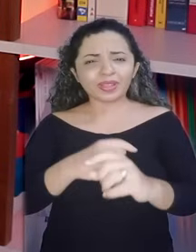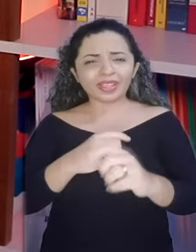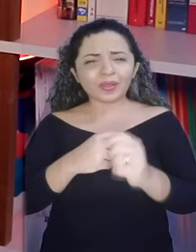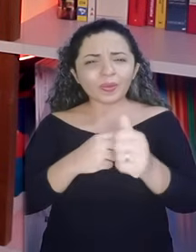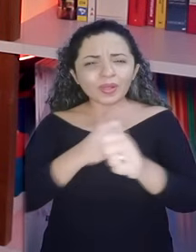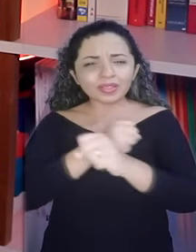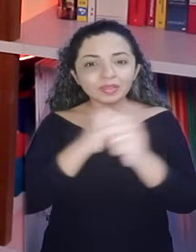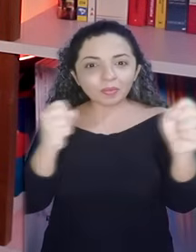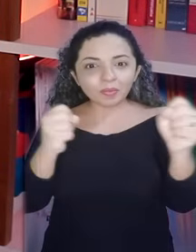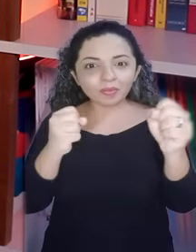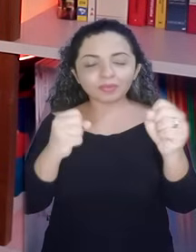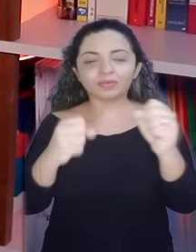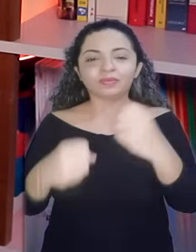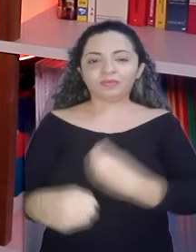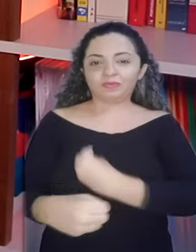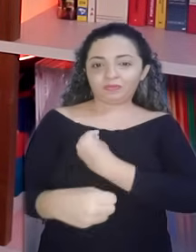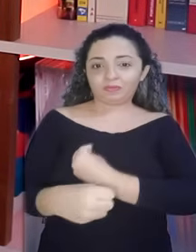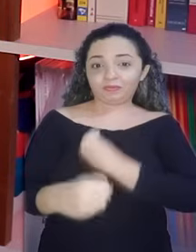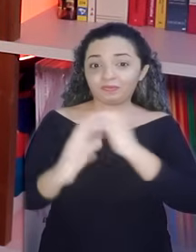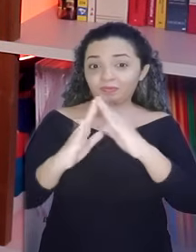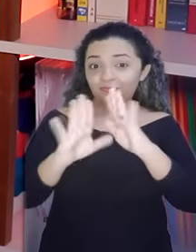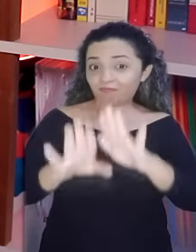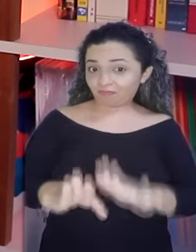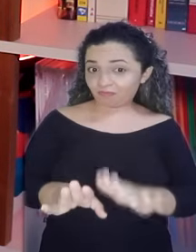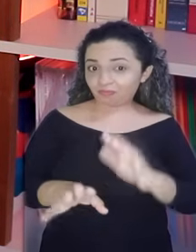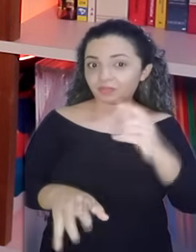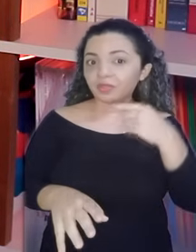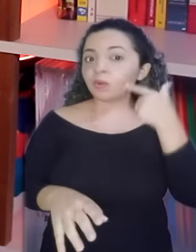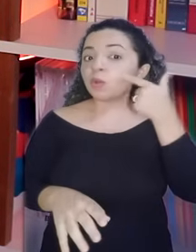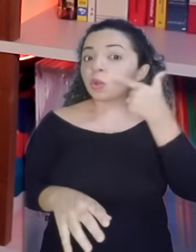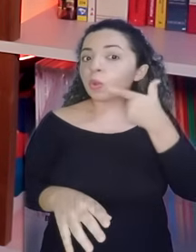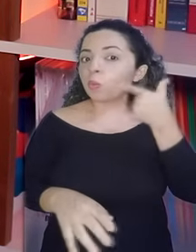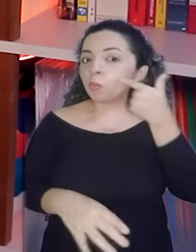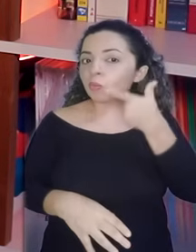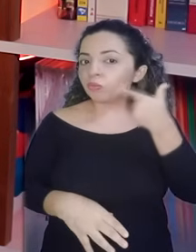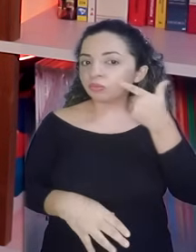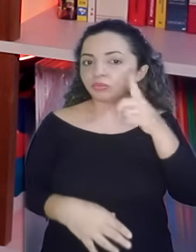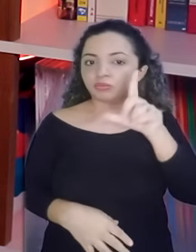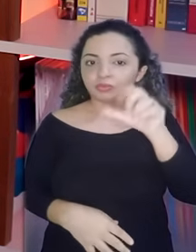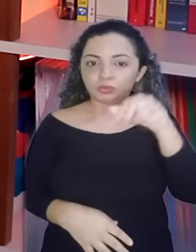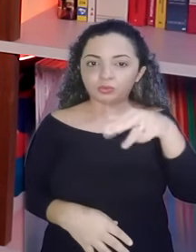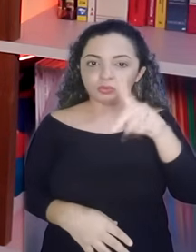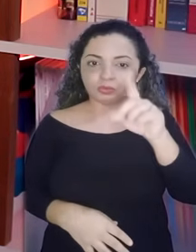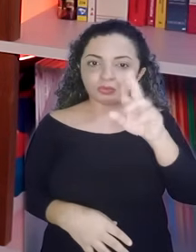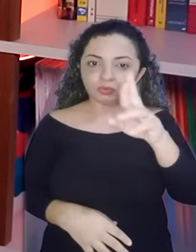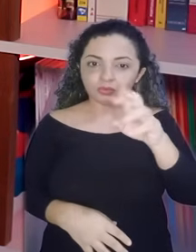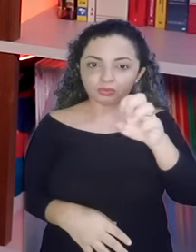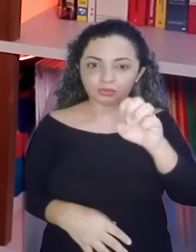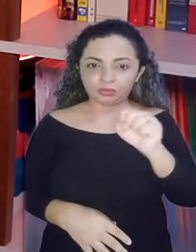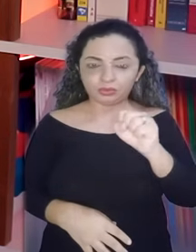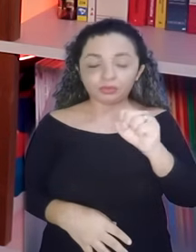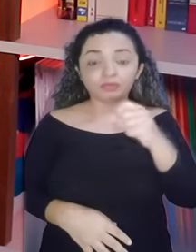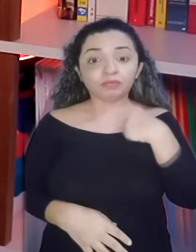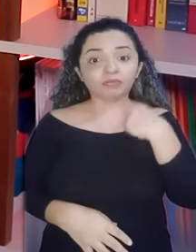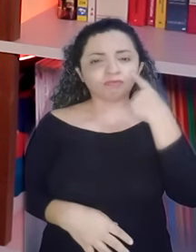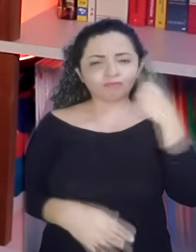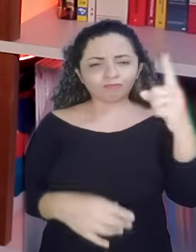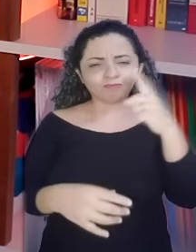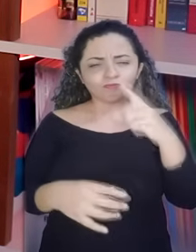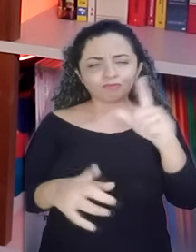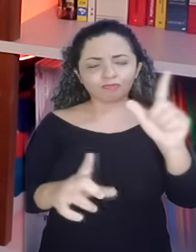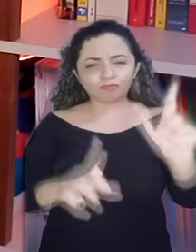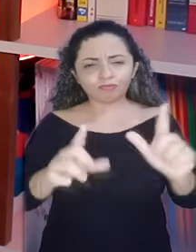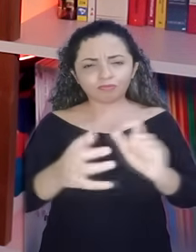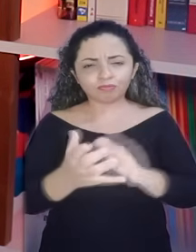Porque é quase impossível viver em Londres. Esse é o título de uma reportagem que eu vi da DW Brasil, uma empresa de comunicação alemã.